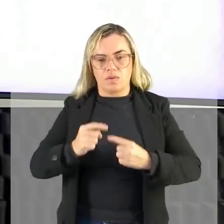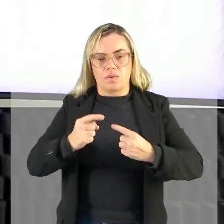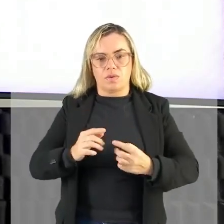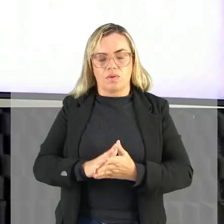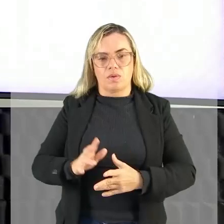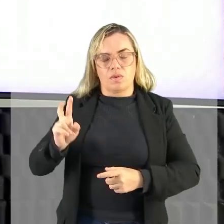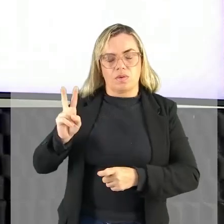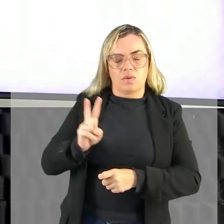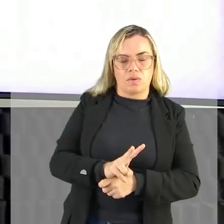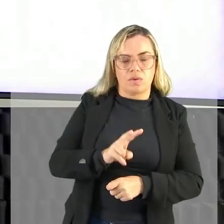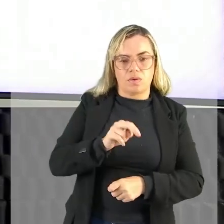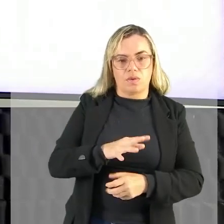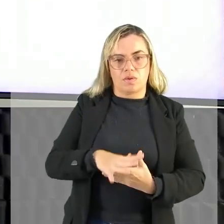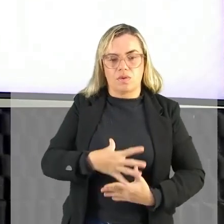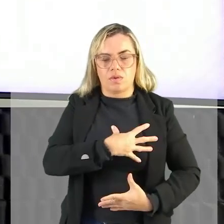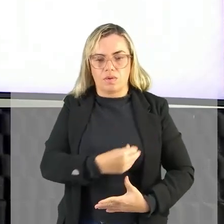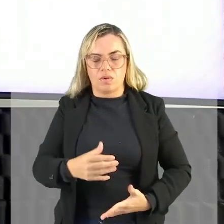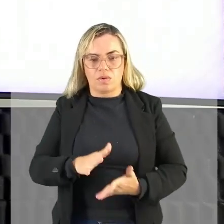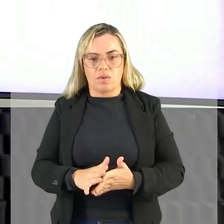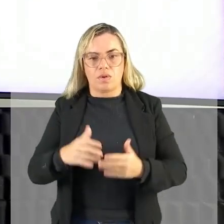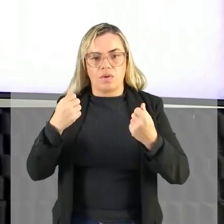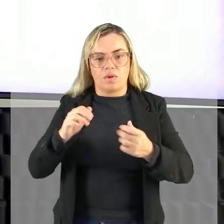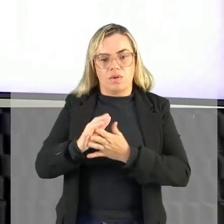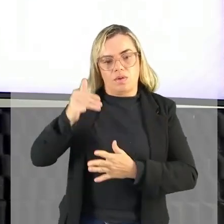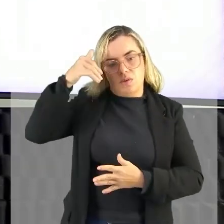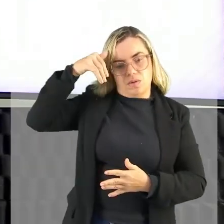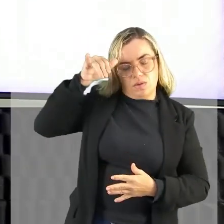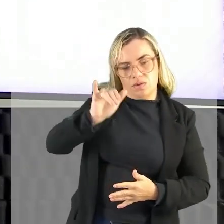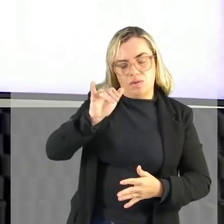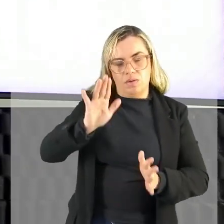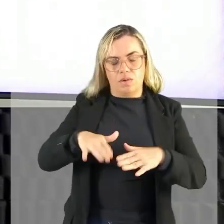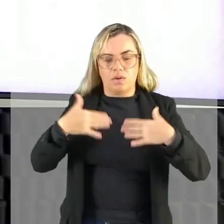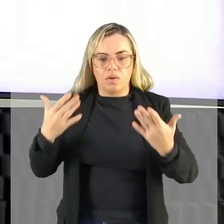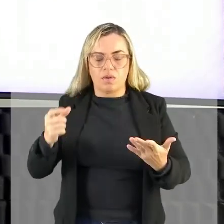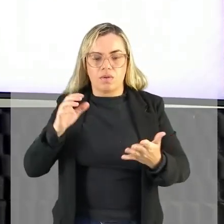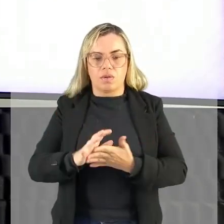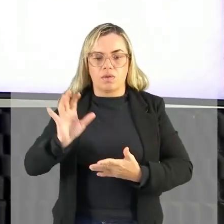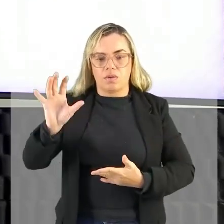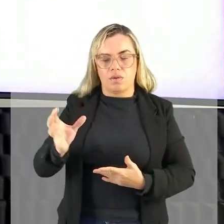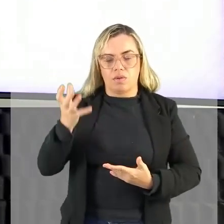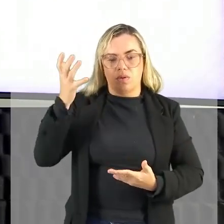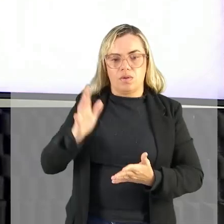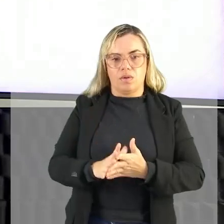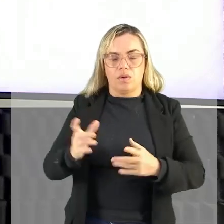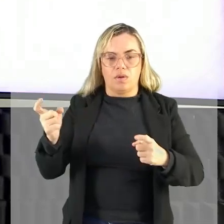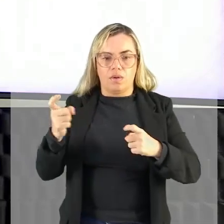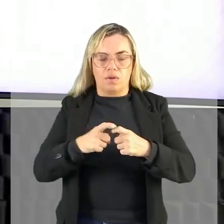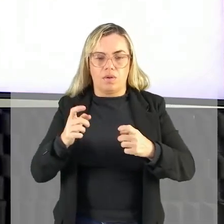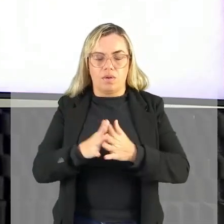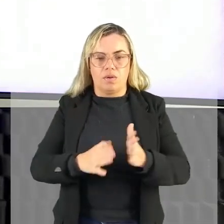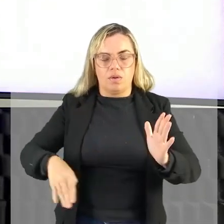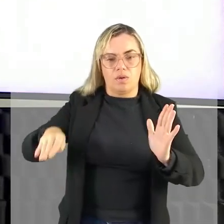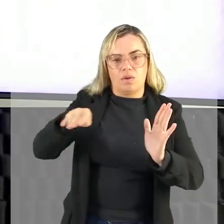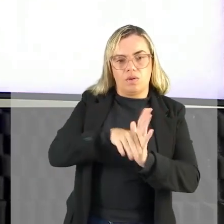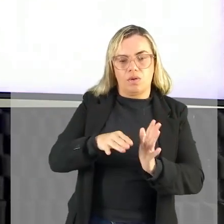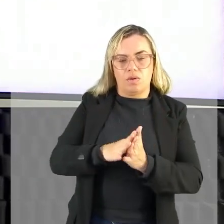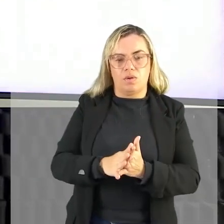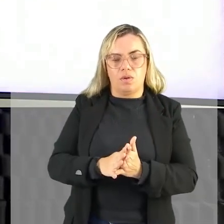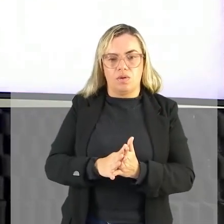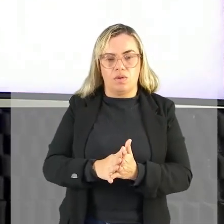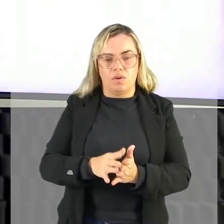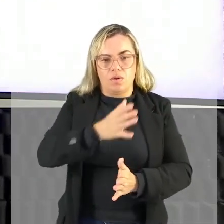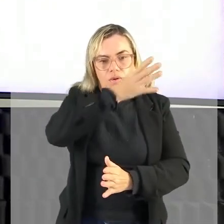filho. Então, isso precisa ser evitado, né? E aí, o que acontece? Quando os médicos chegam lá e aplicam